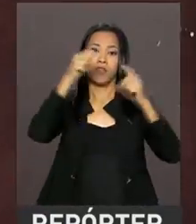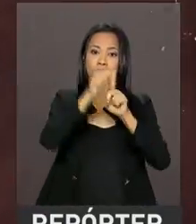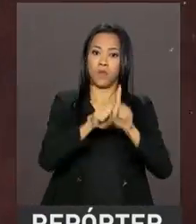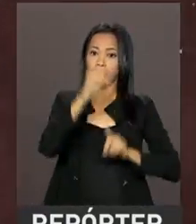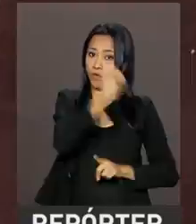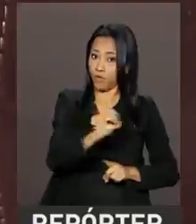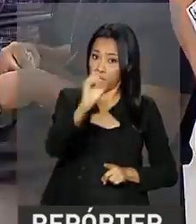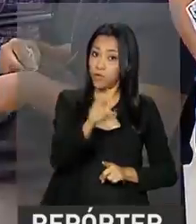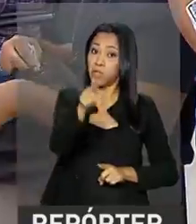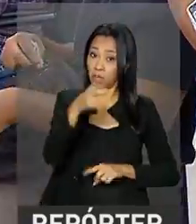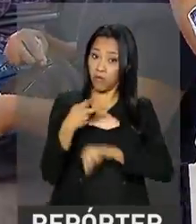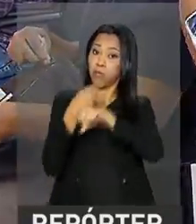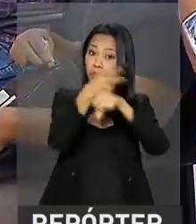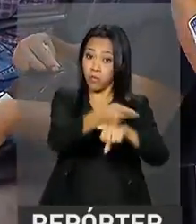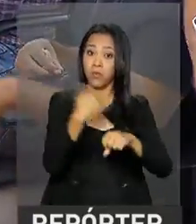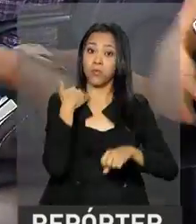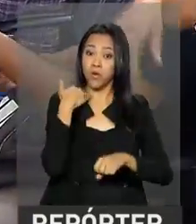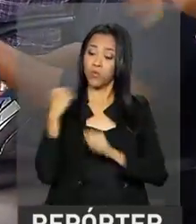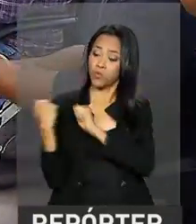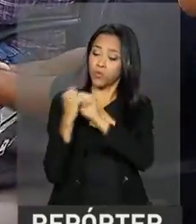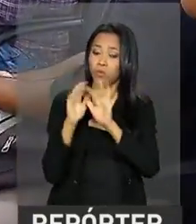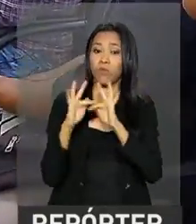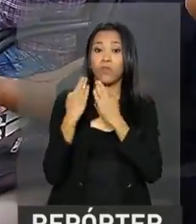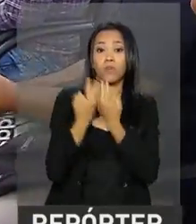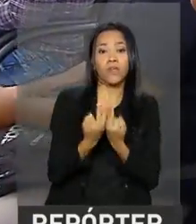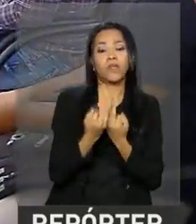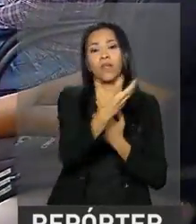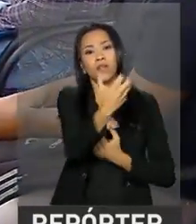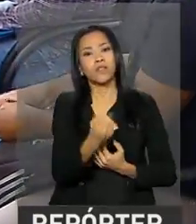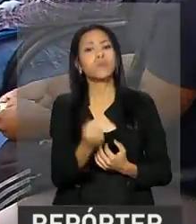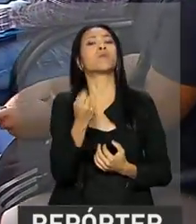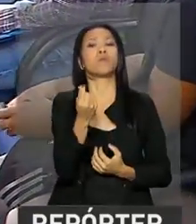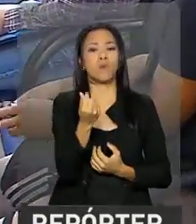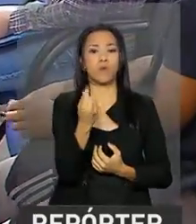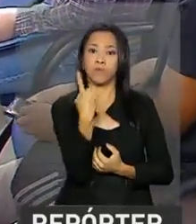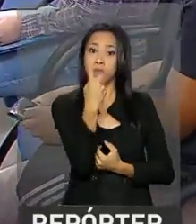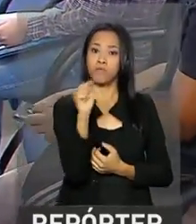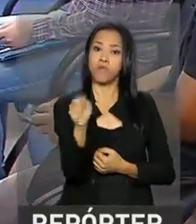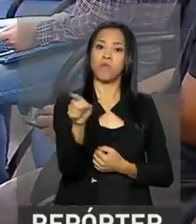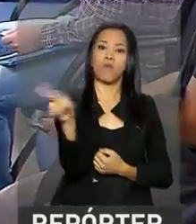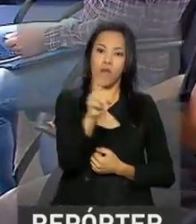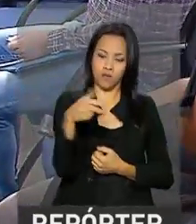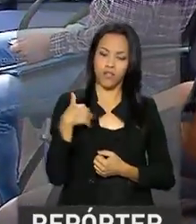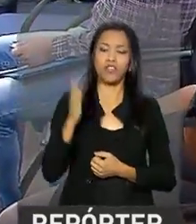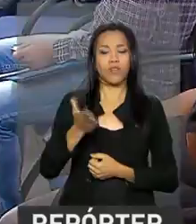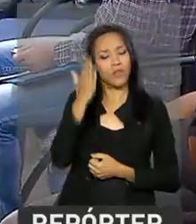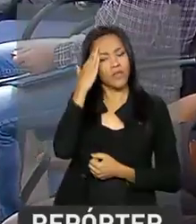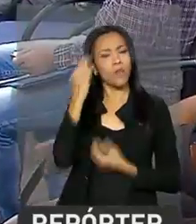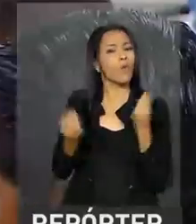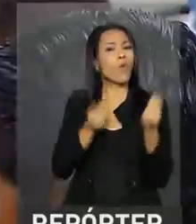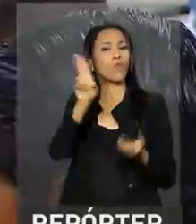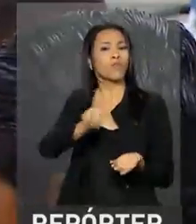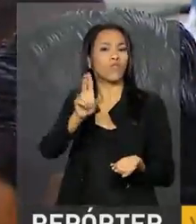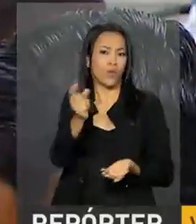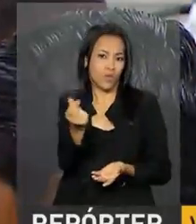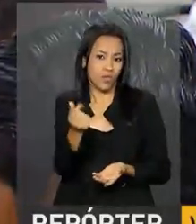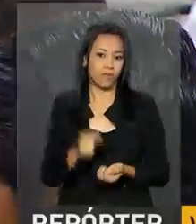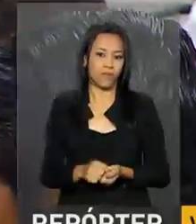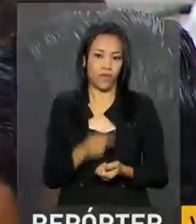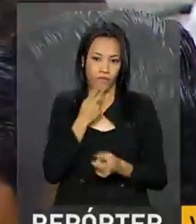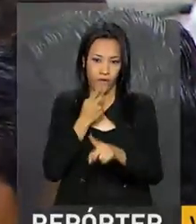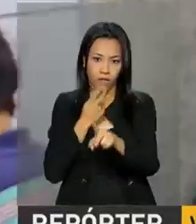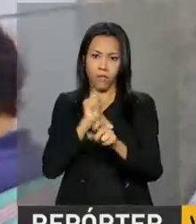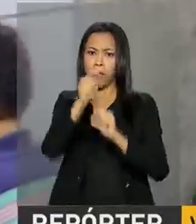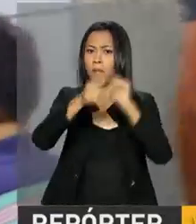outubro e foi ao banco com a família receber cerca de R 1000 e já sabe o que vai fazer com a grana S pagar alguma